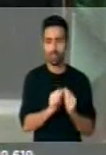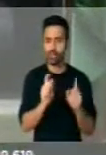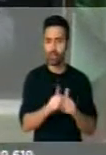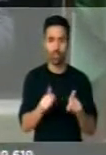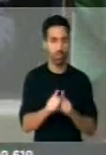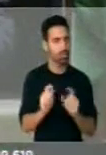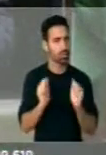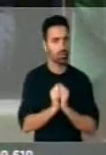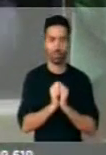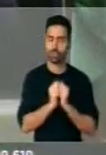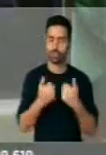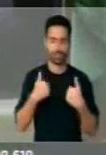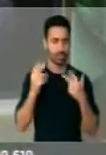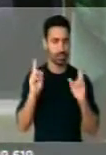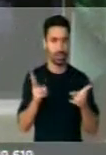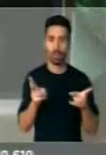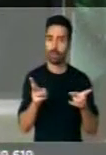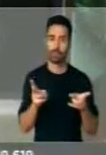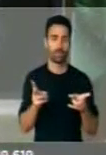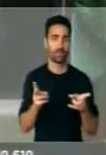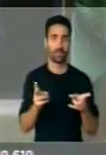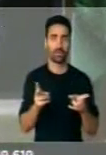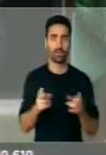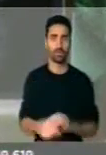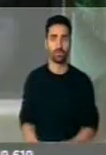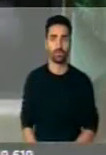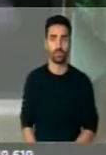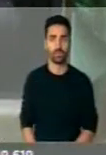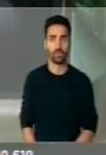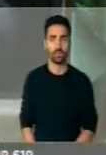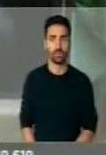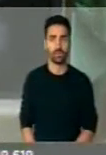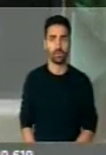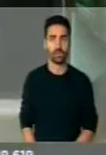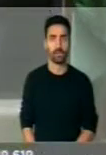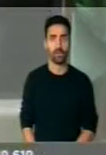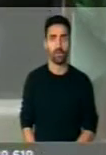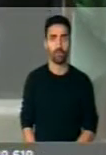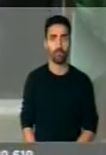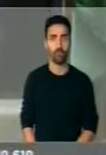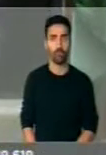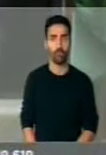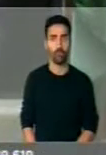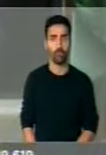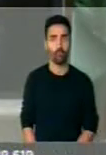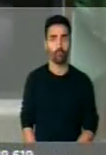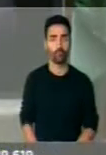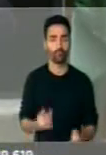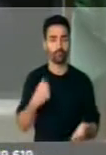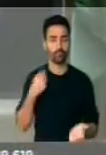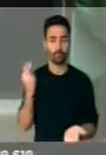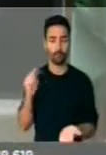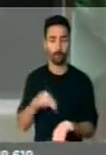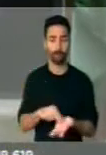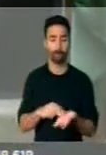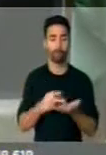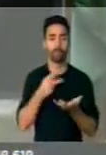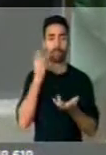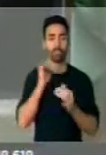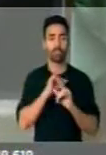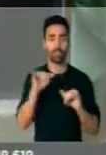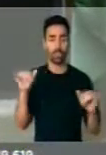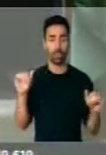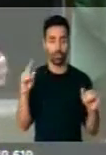Sempre fui dos passeios nessa casa. Venho aqui dizer que se tem uma coisa nessa casa